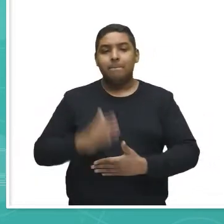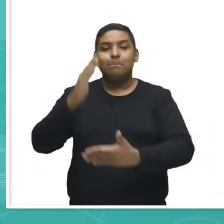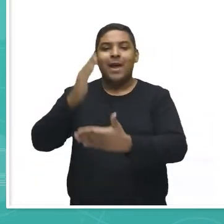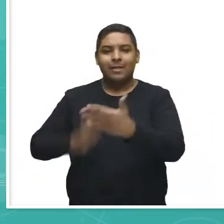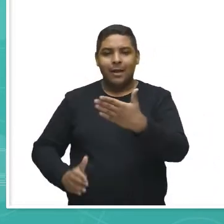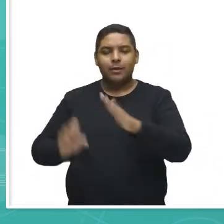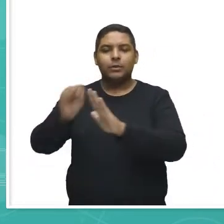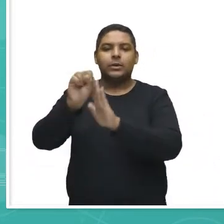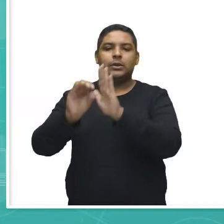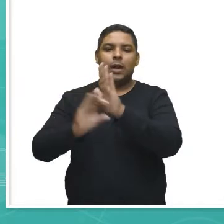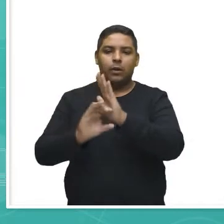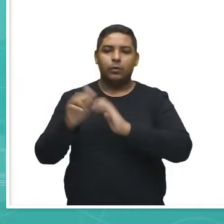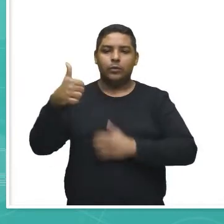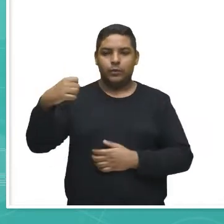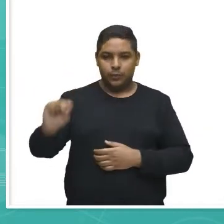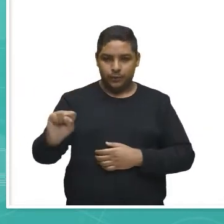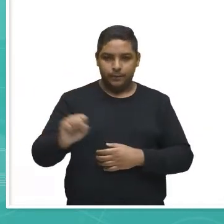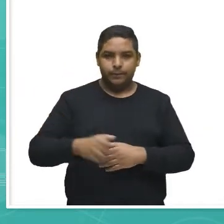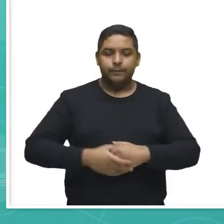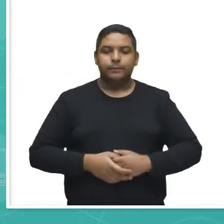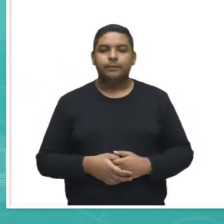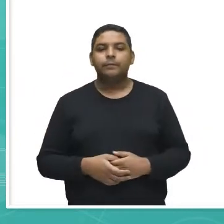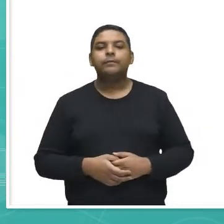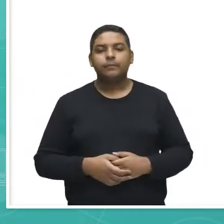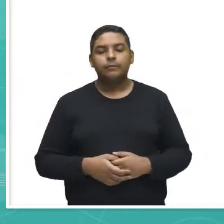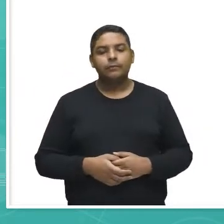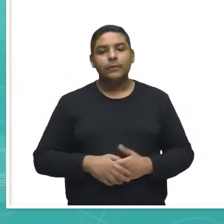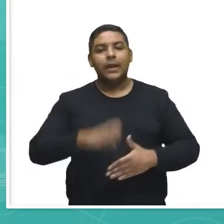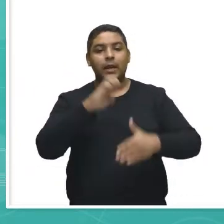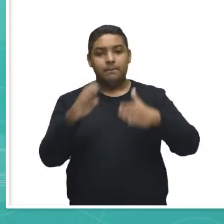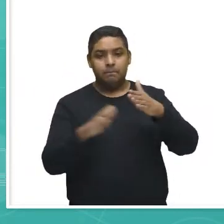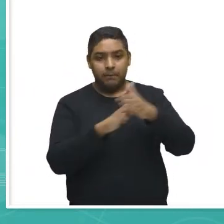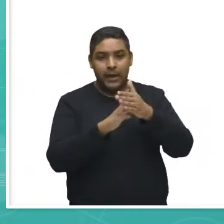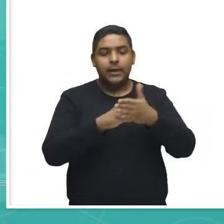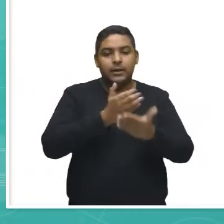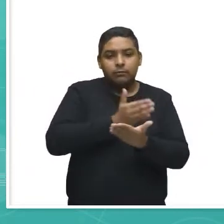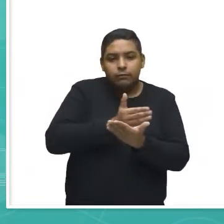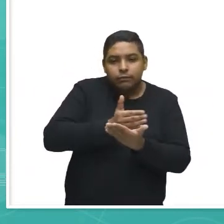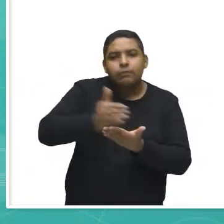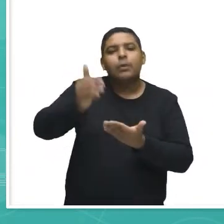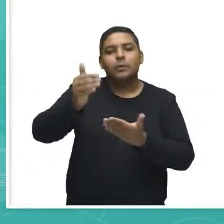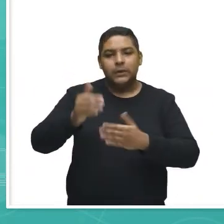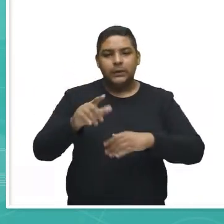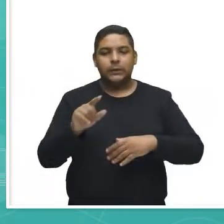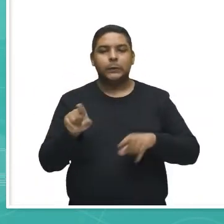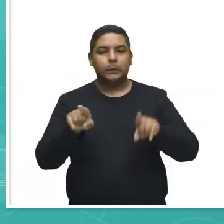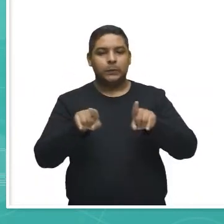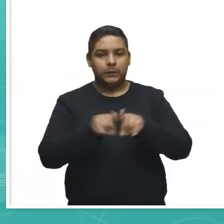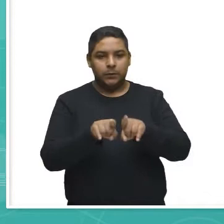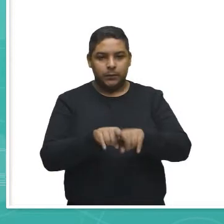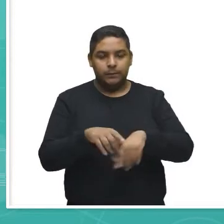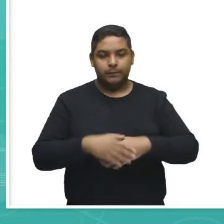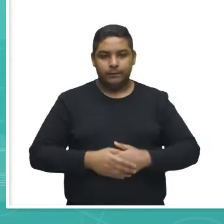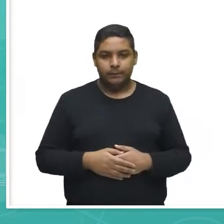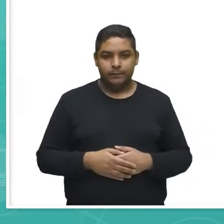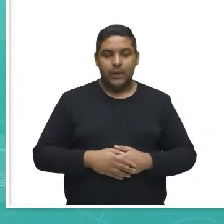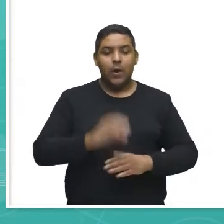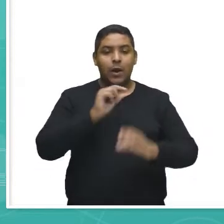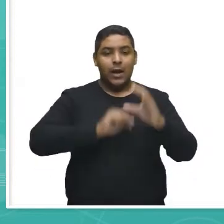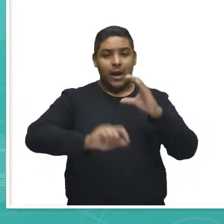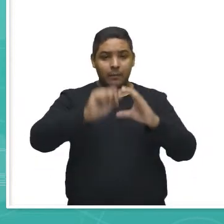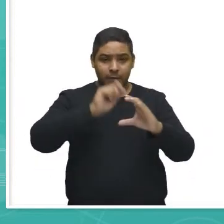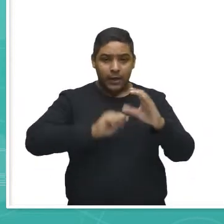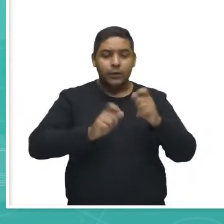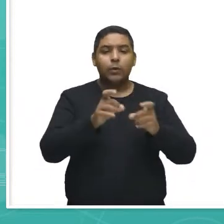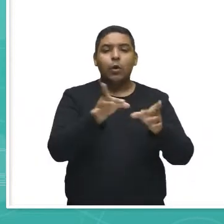primeiras indústrias. Então, a gente observa que no capitalismo comercial vai ter o quê? A descoberta de novas